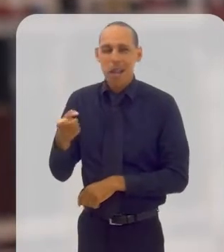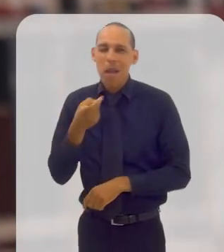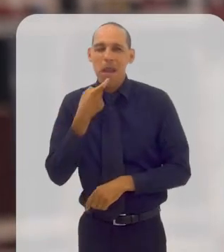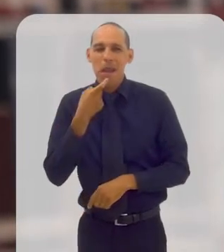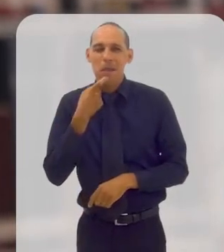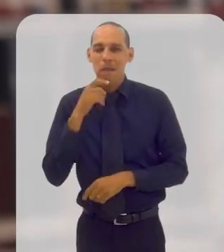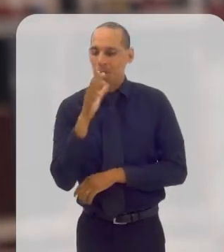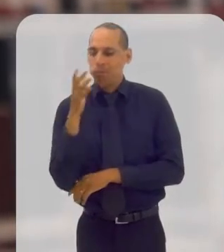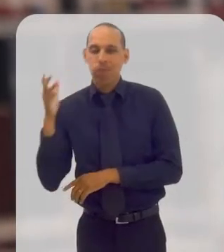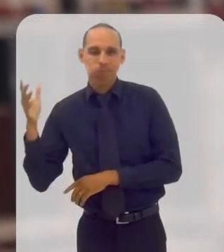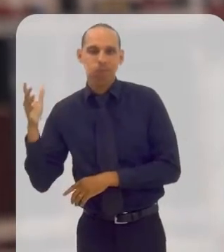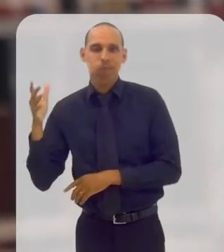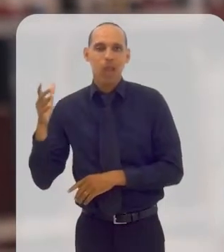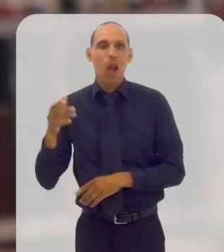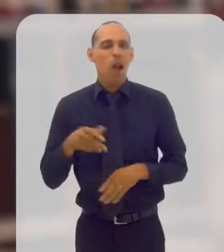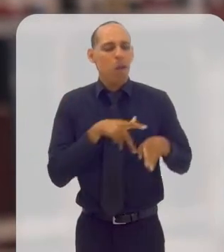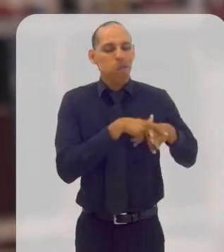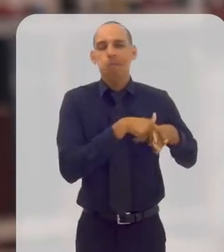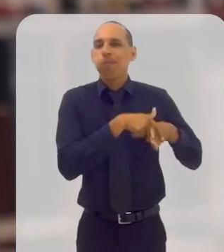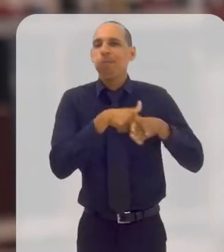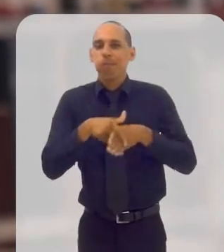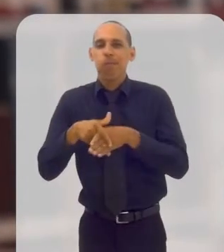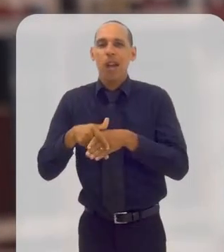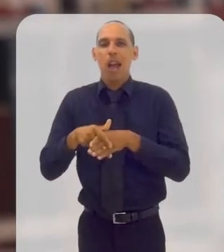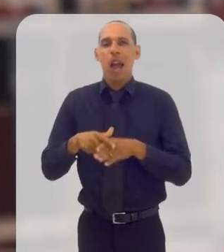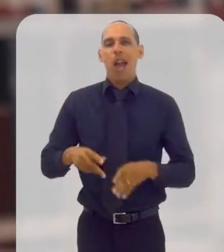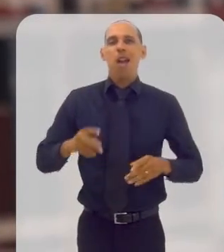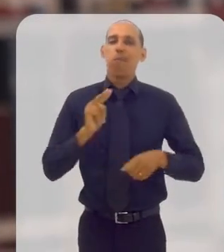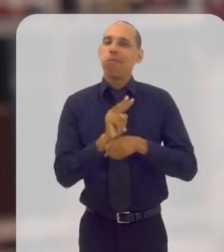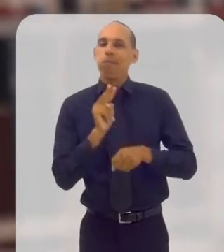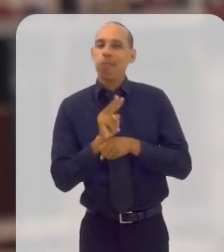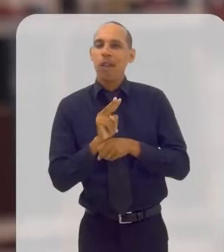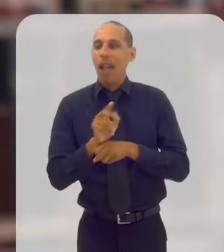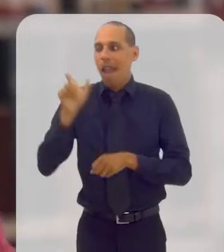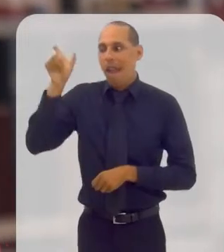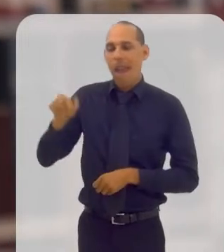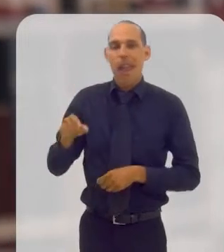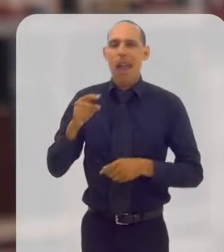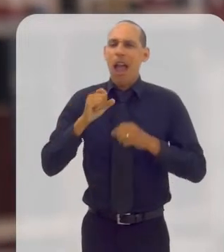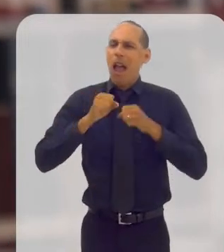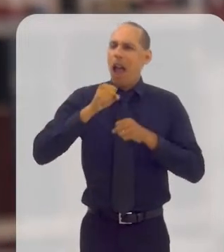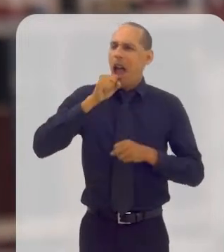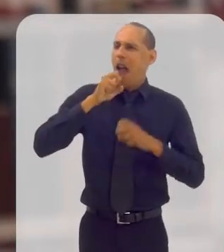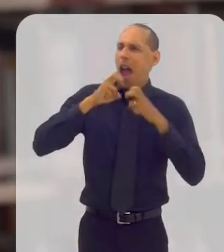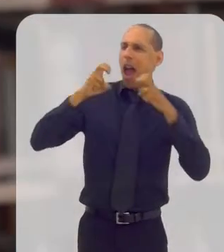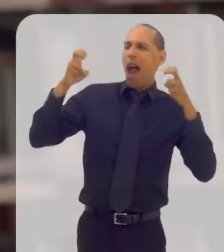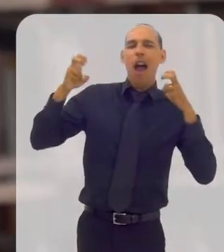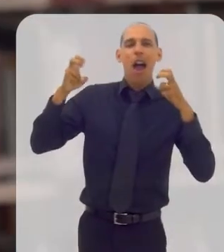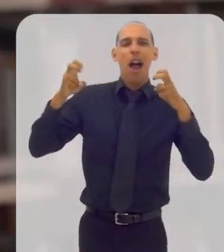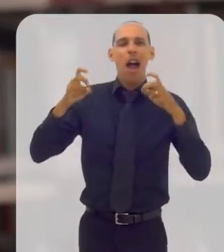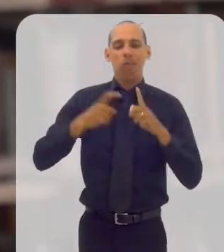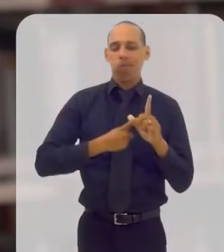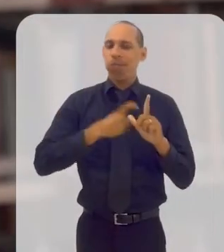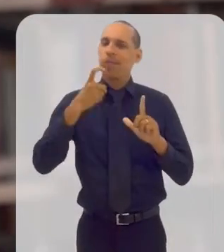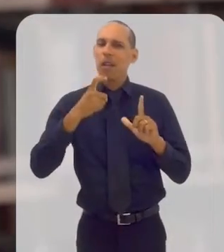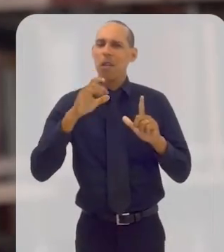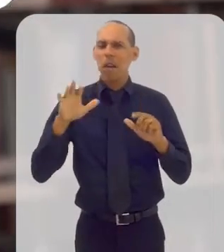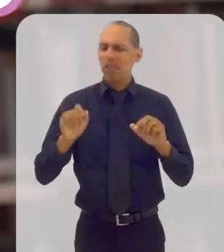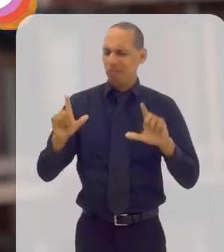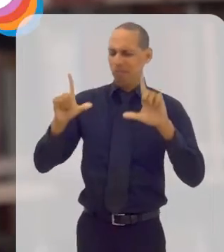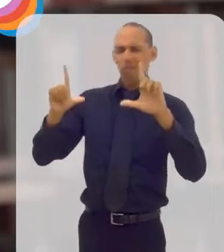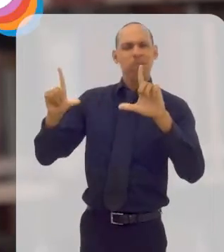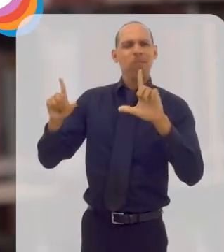de mulas e guardas, ao lado do Riacho Ipiranga, que Dom Pedro deu o que hoje conhecemos como Grito da Independência. Mas por que o quadro